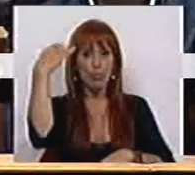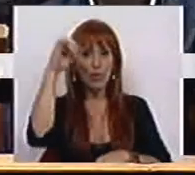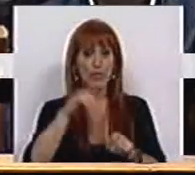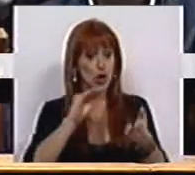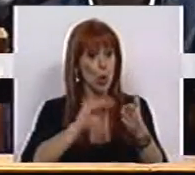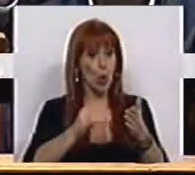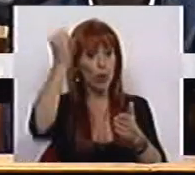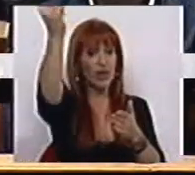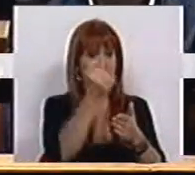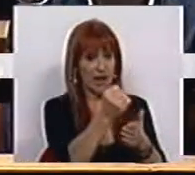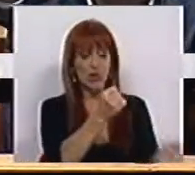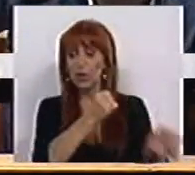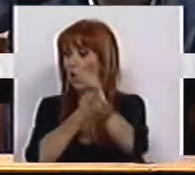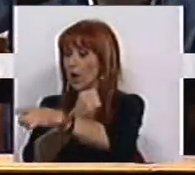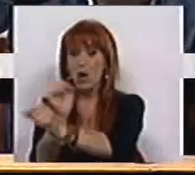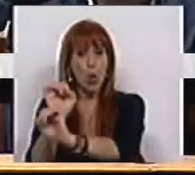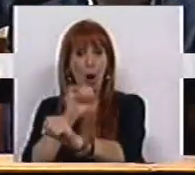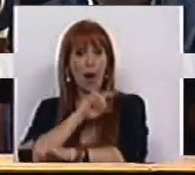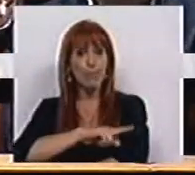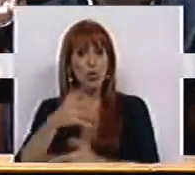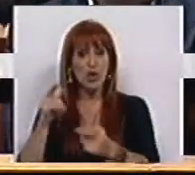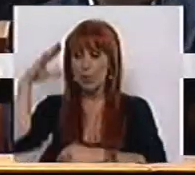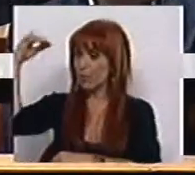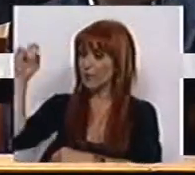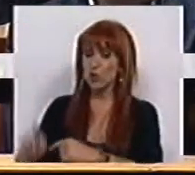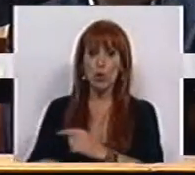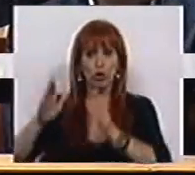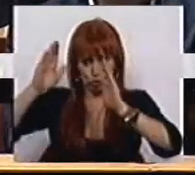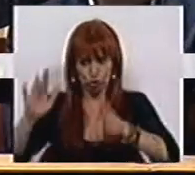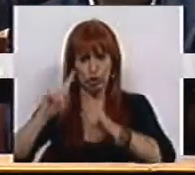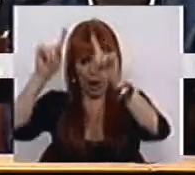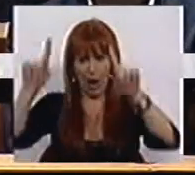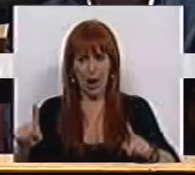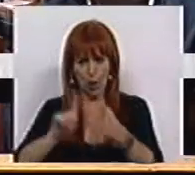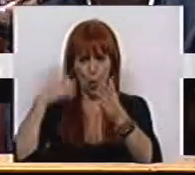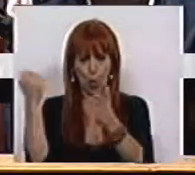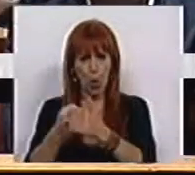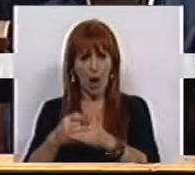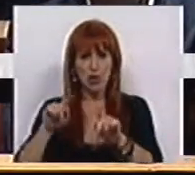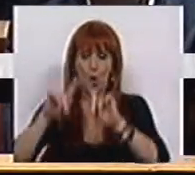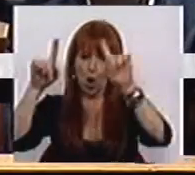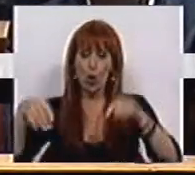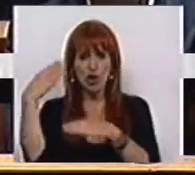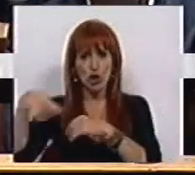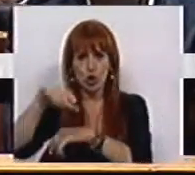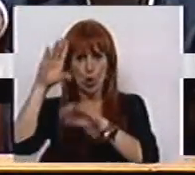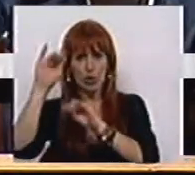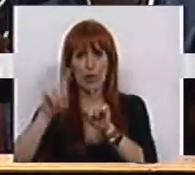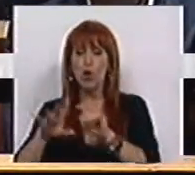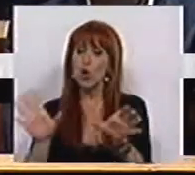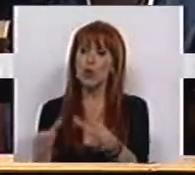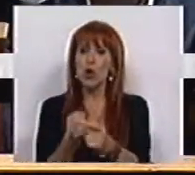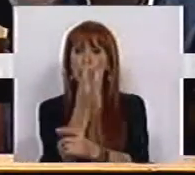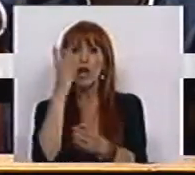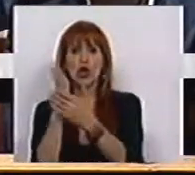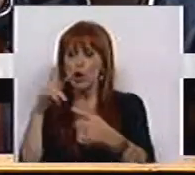professores contratados, não haver a possibilidade de professores que já estão nos quadros, ou nos quadros de zona pedagógica, ou nos quadros de agrupamento,